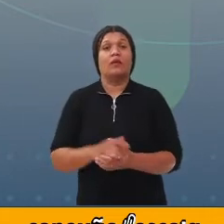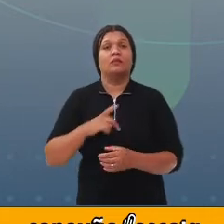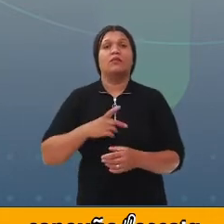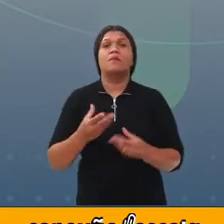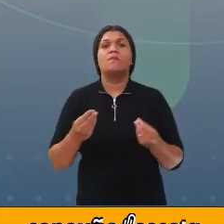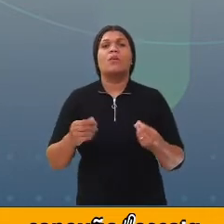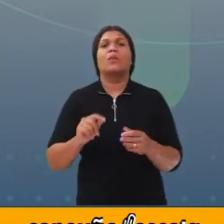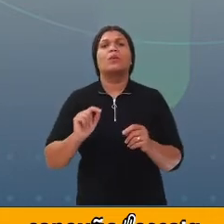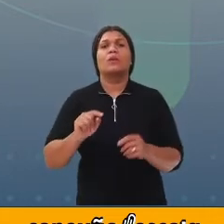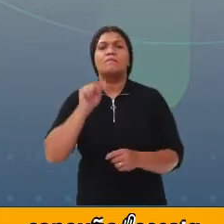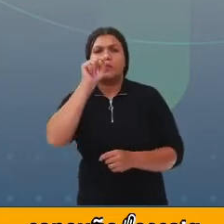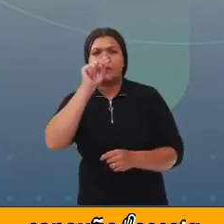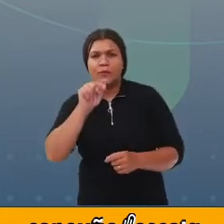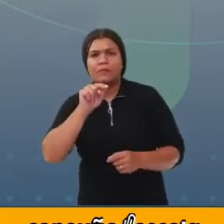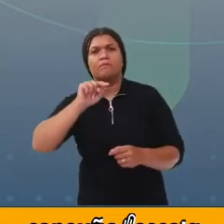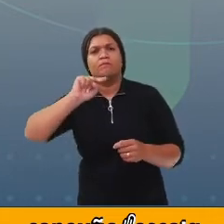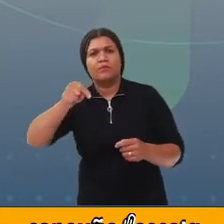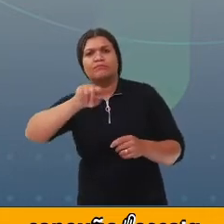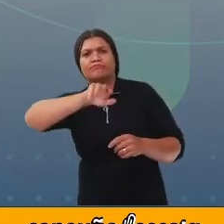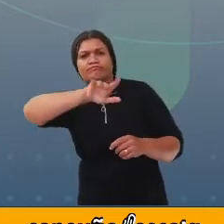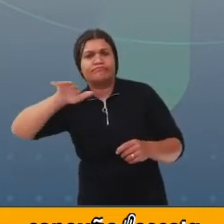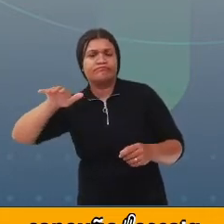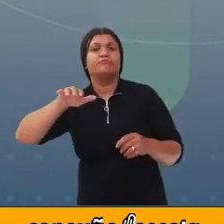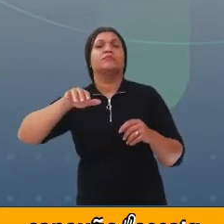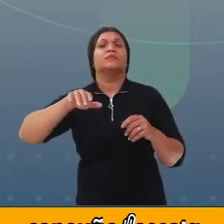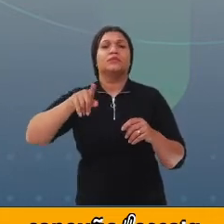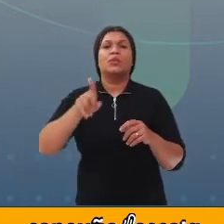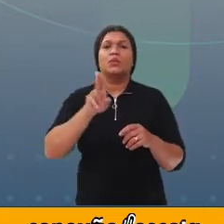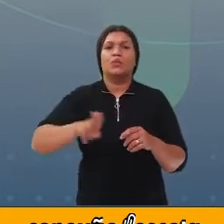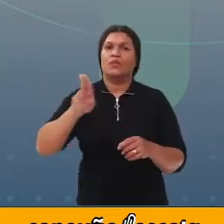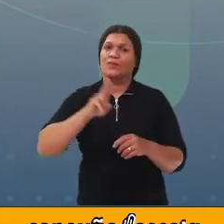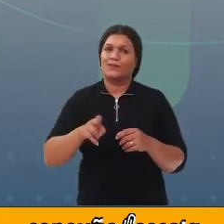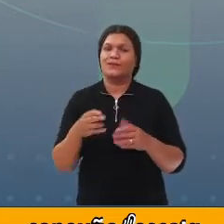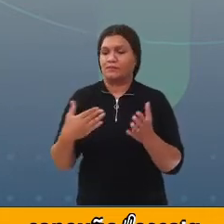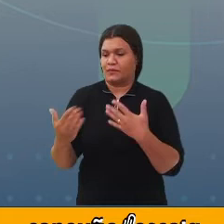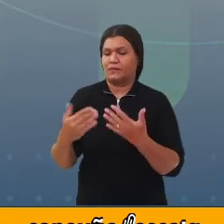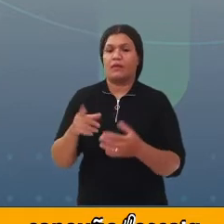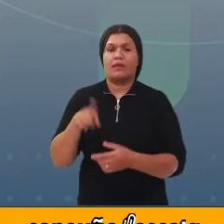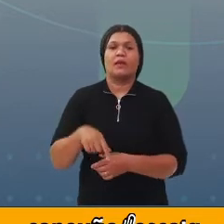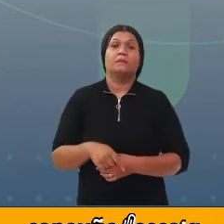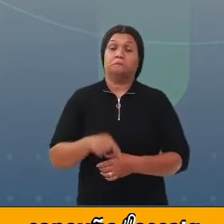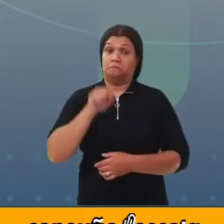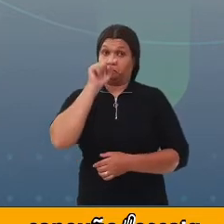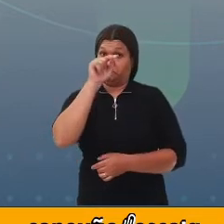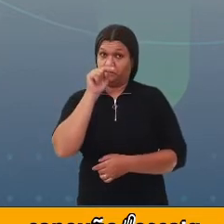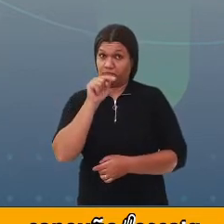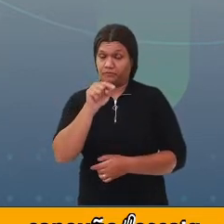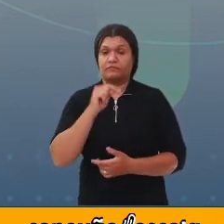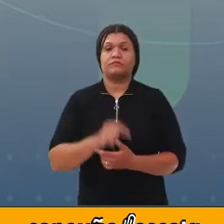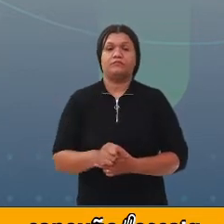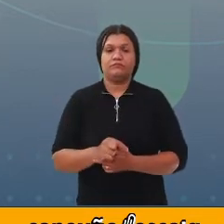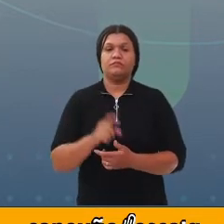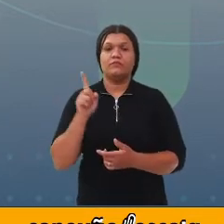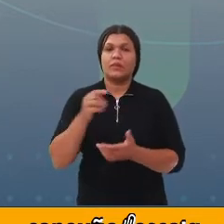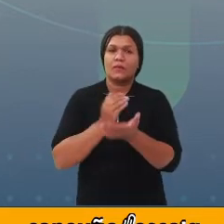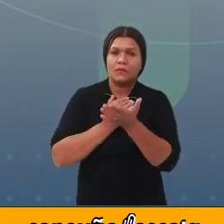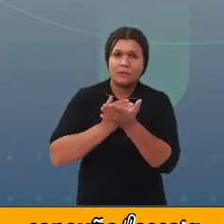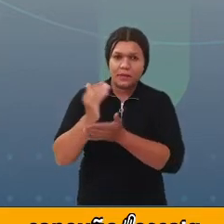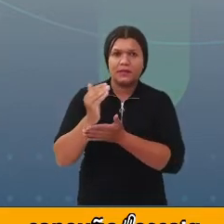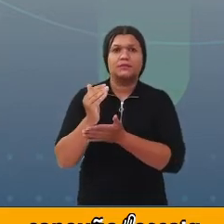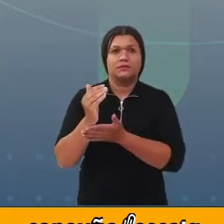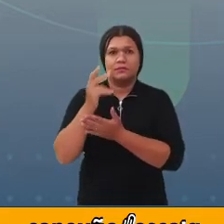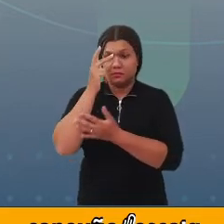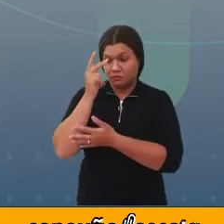de pontuação utilizados em diálogos são os dois pontos, que introduzem a fala